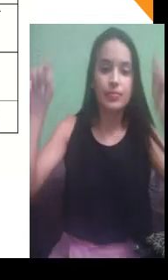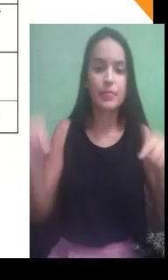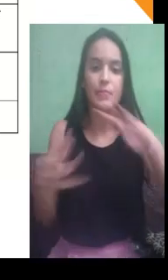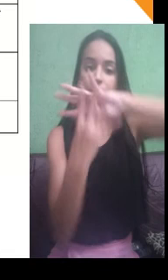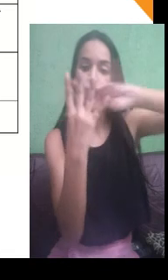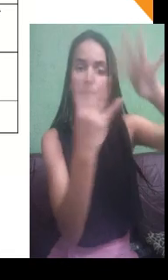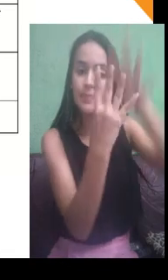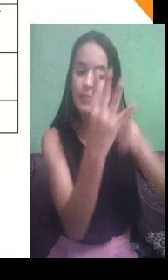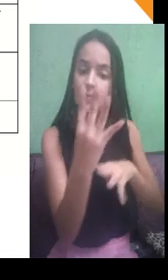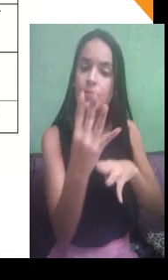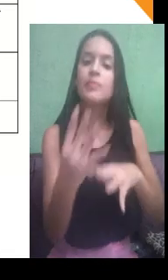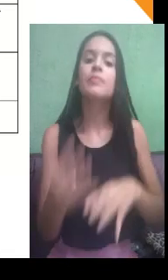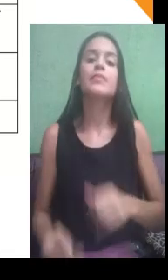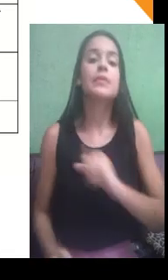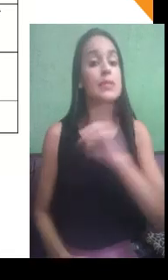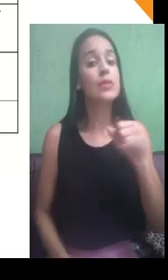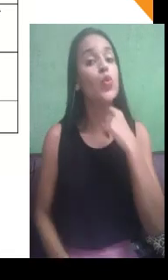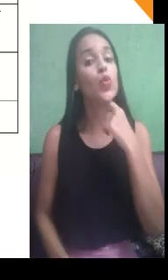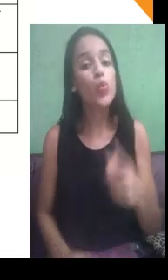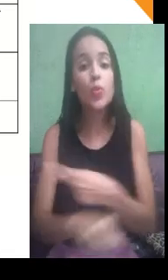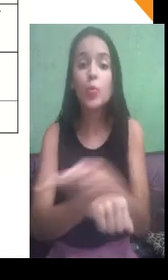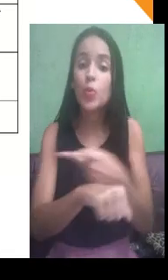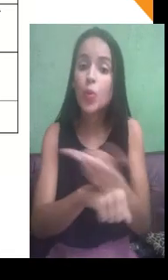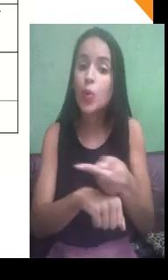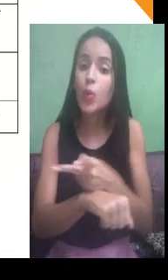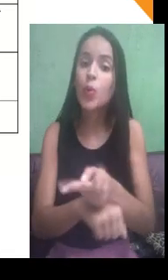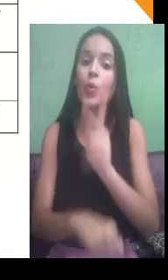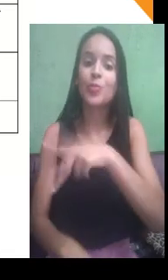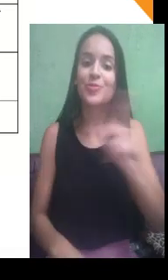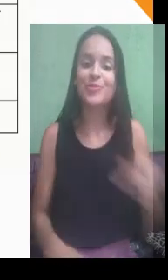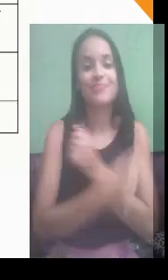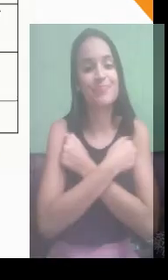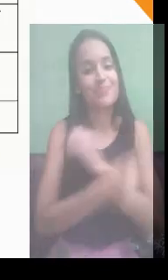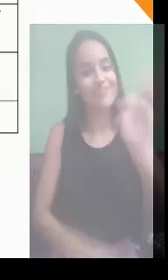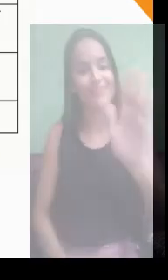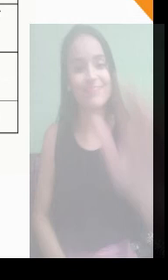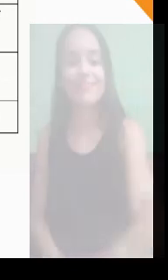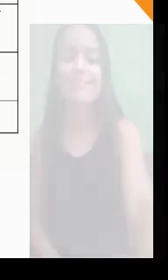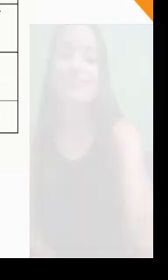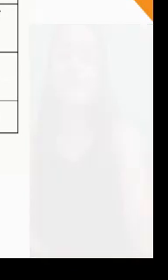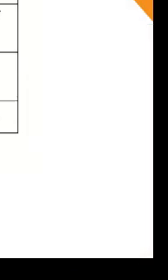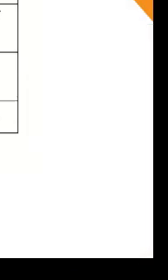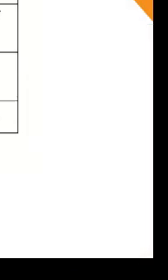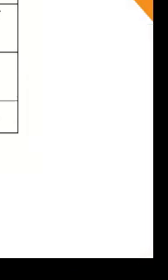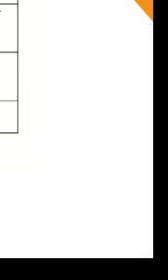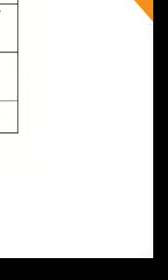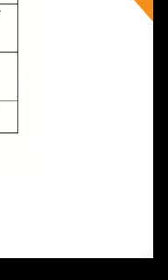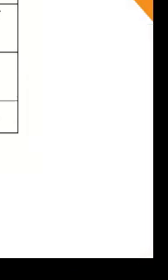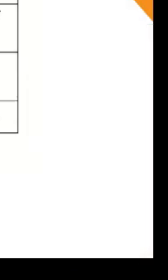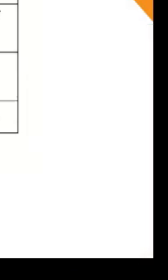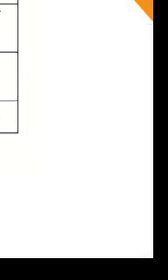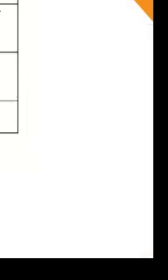seja, instruir e orientar sobre como proceder. Exemplo aí pra gente é não exponha o produto à luz. Vejam que a